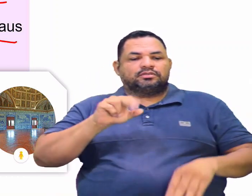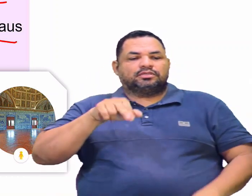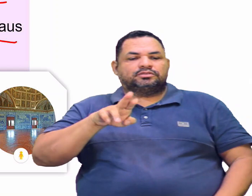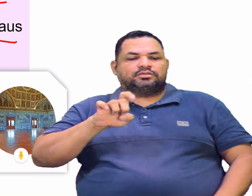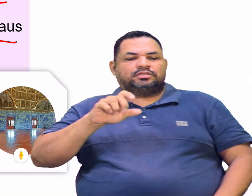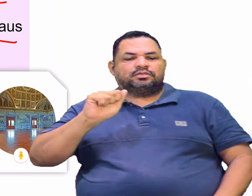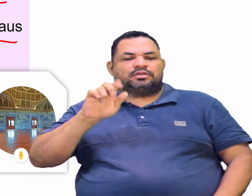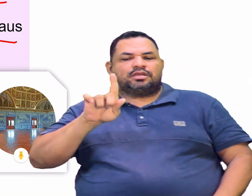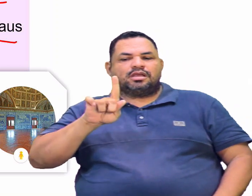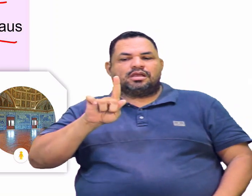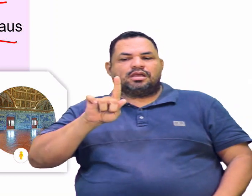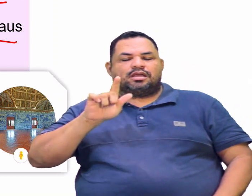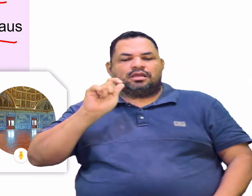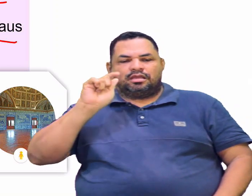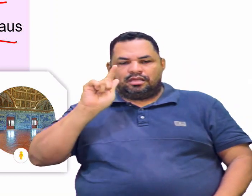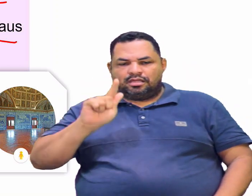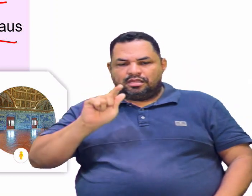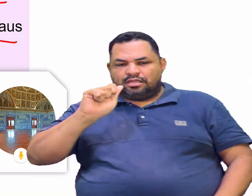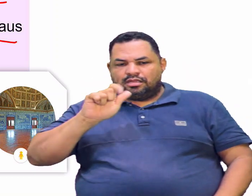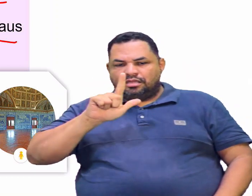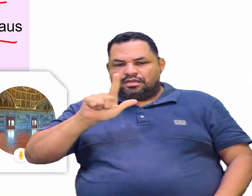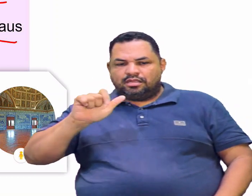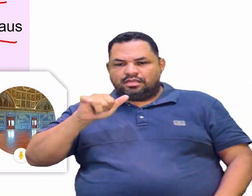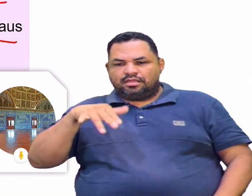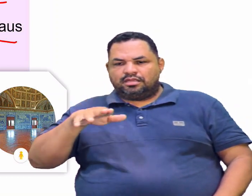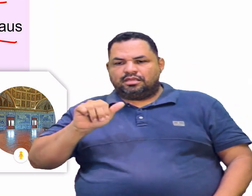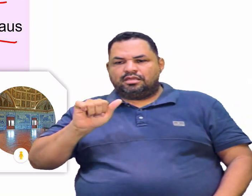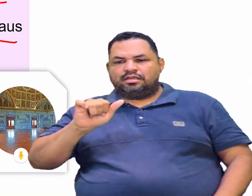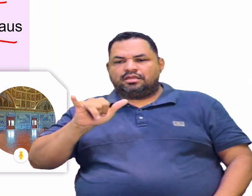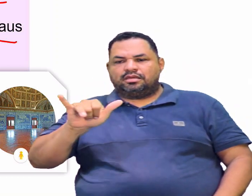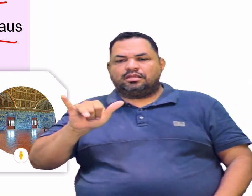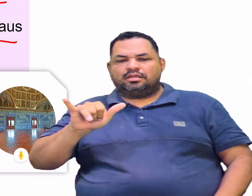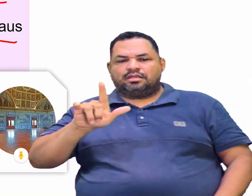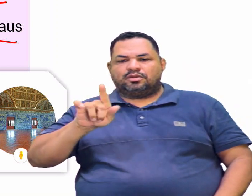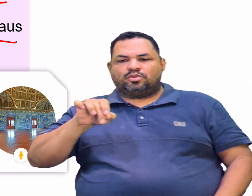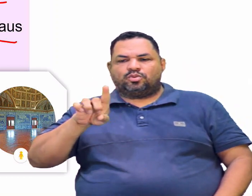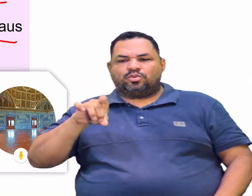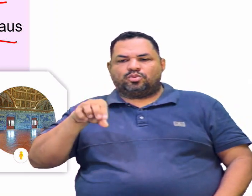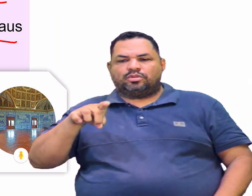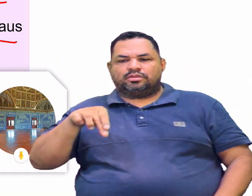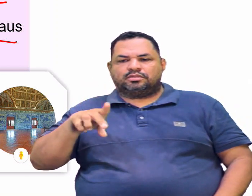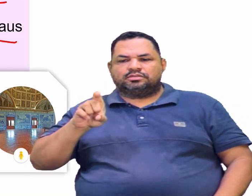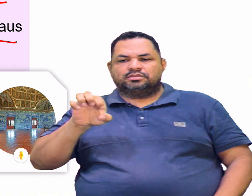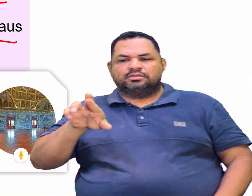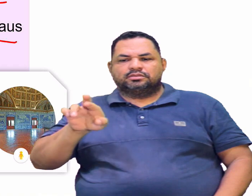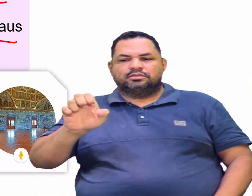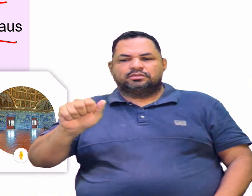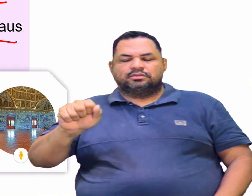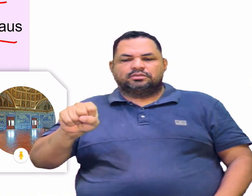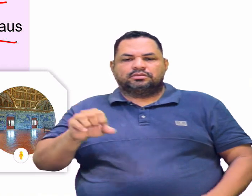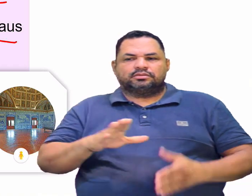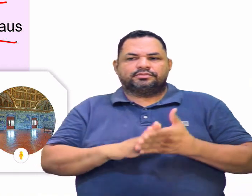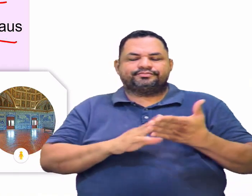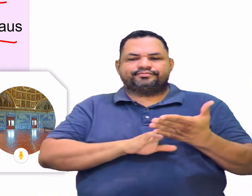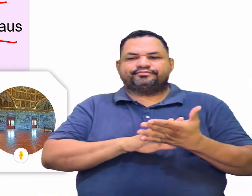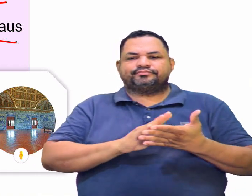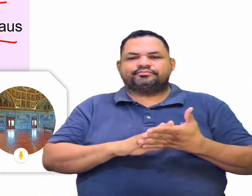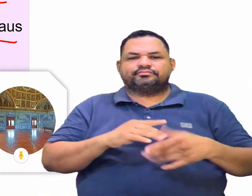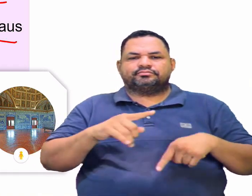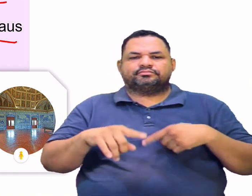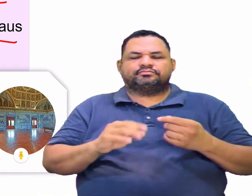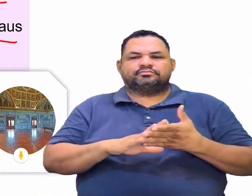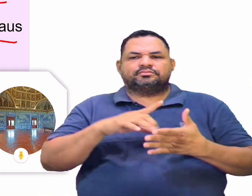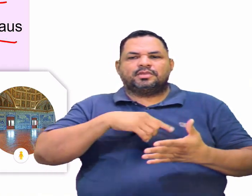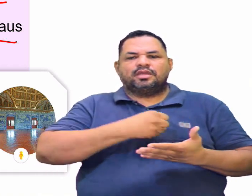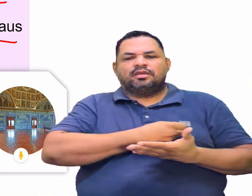né? Então, são 3 dos maiores museus do mundo, né? O maior acervo, maior quantidade de obras disponíveis